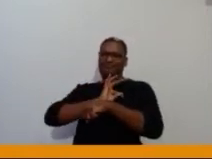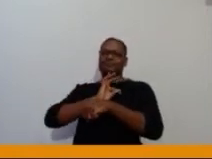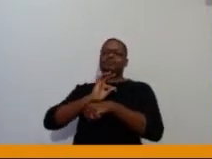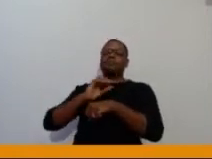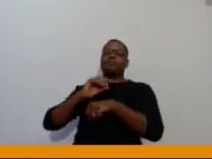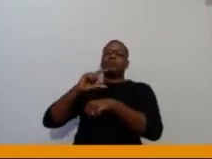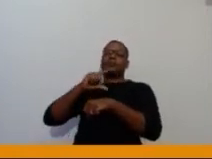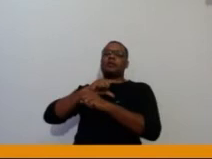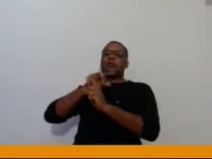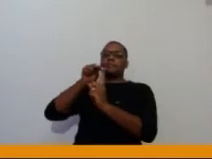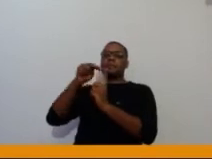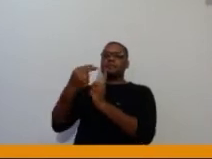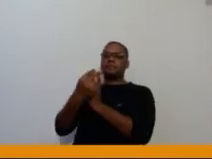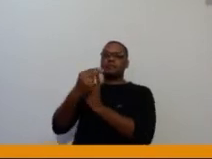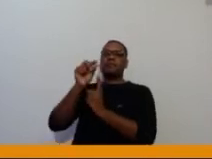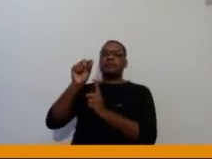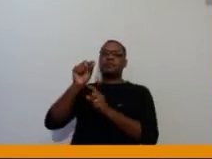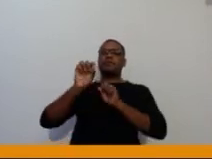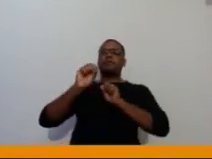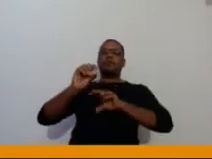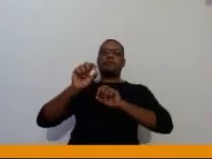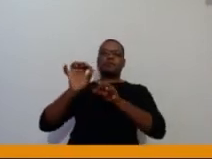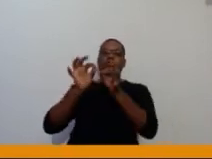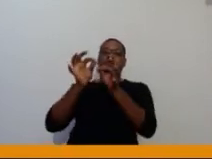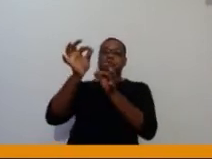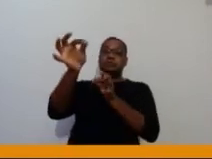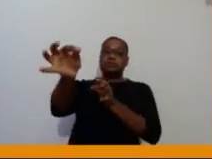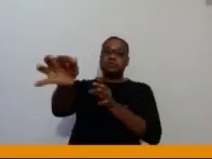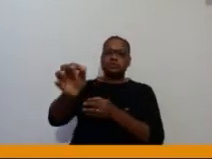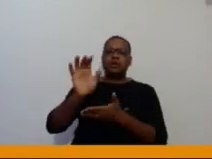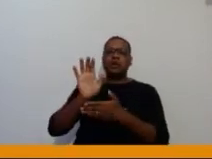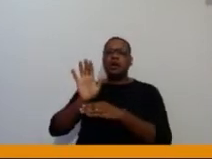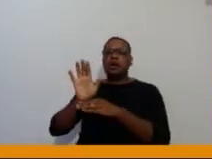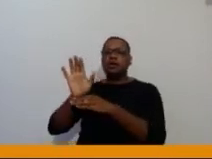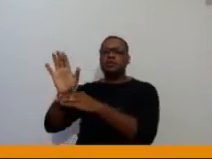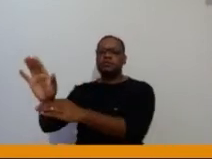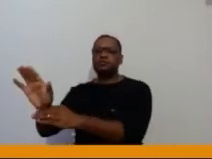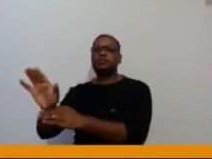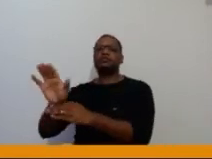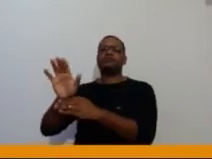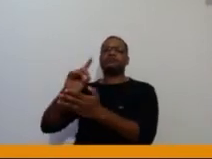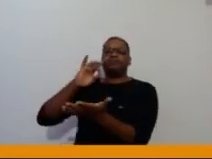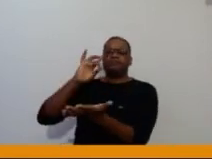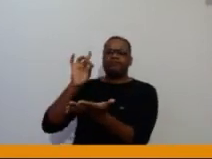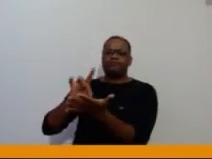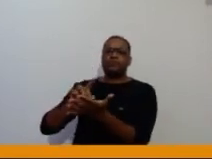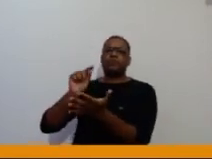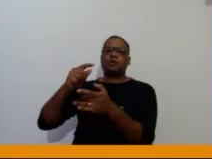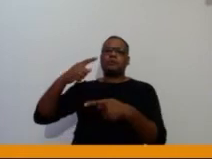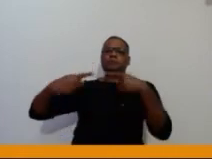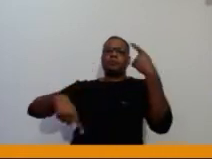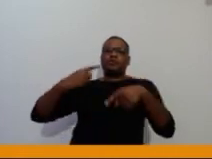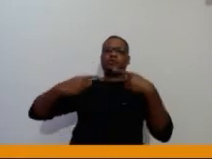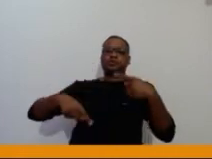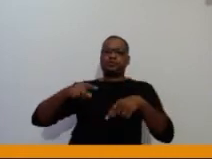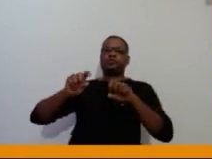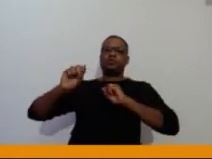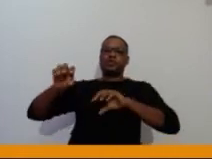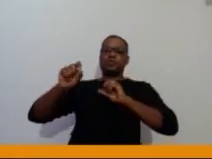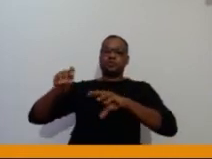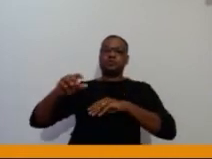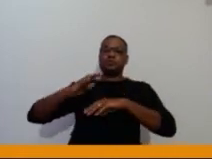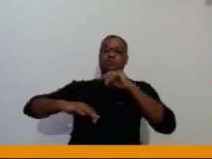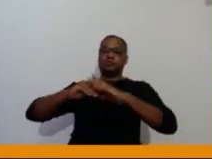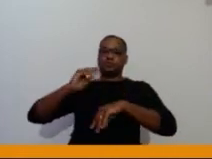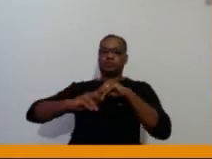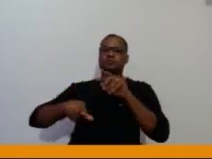a distância colabora, consolida, né, a política de educação profissional, o seu objetivo de inclusão produtiva.